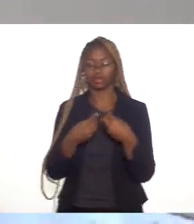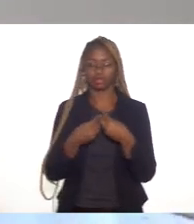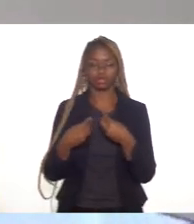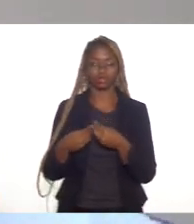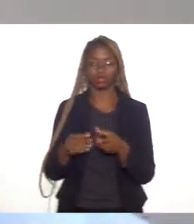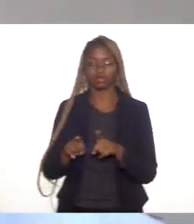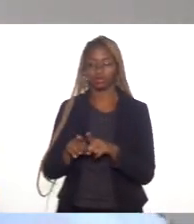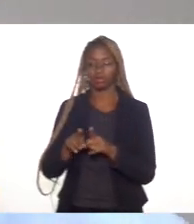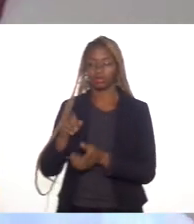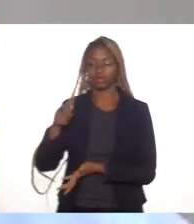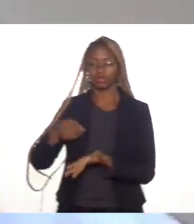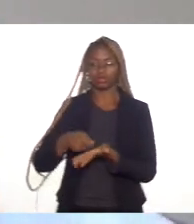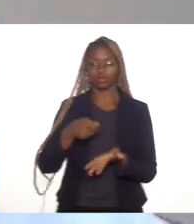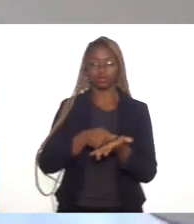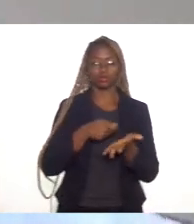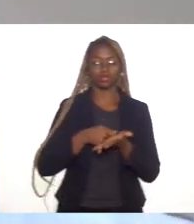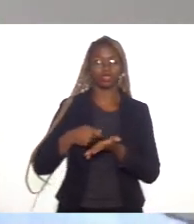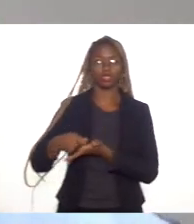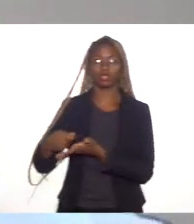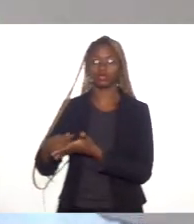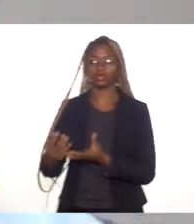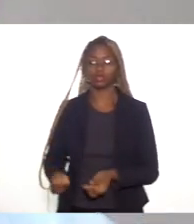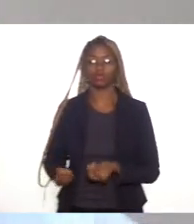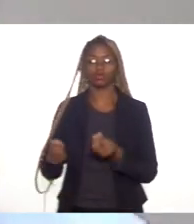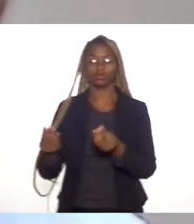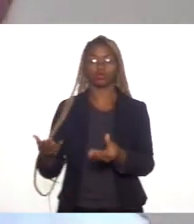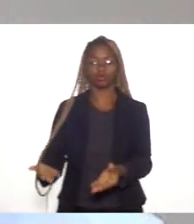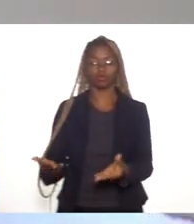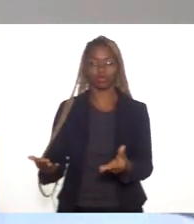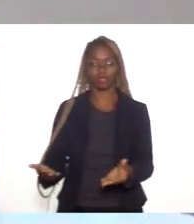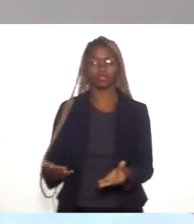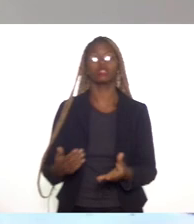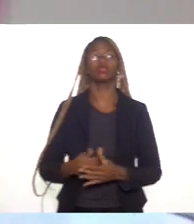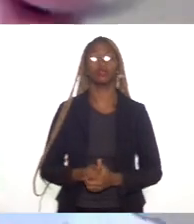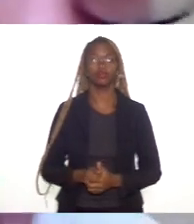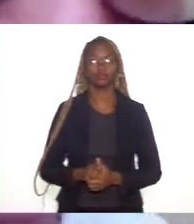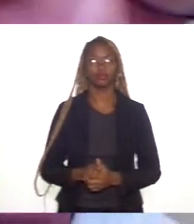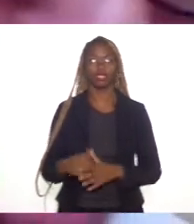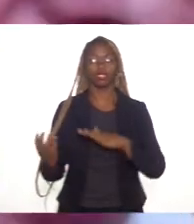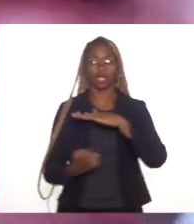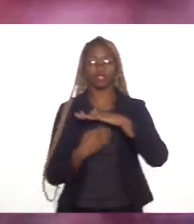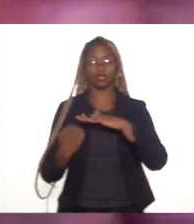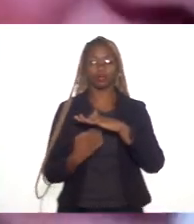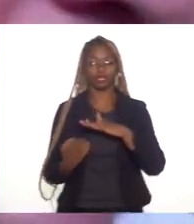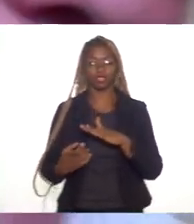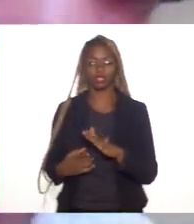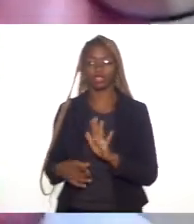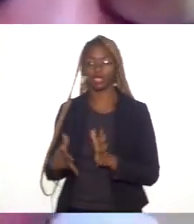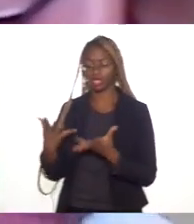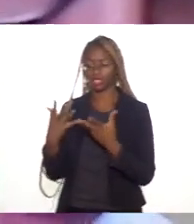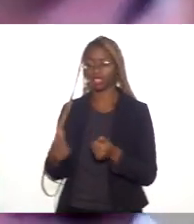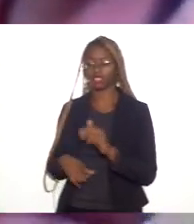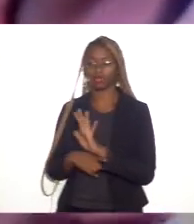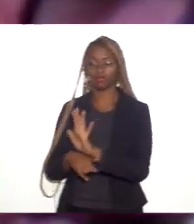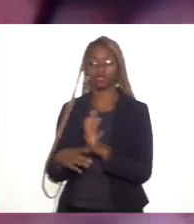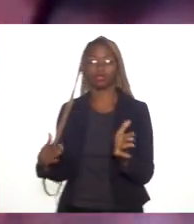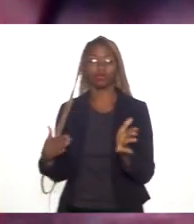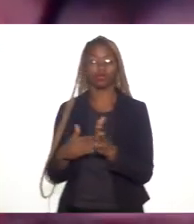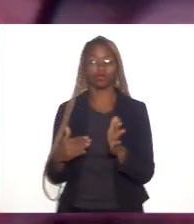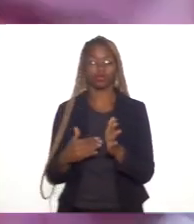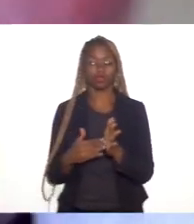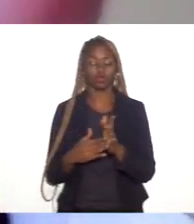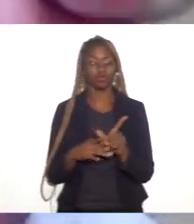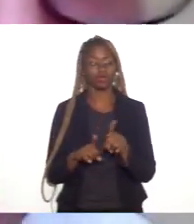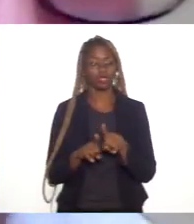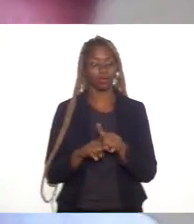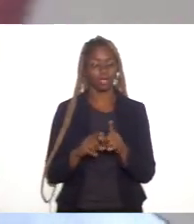obrigações devolvidas, entre aspas, pelas empresas beneficiadas, beneficiadas por essas isenções. E por último, deputada Tiaju, no eixo